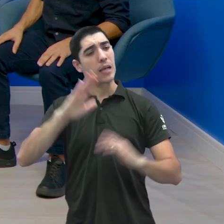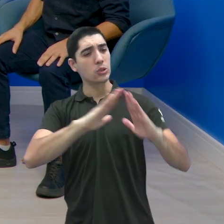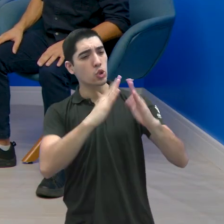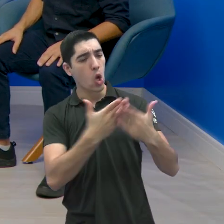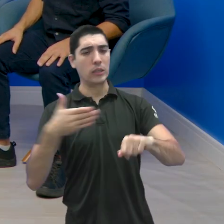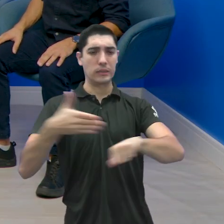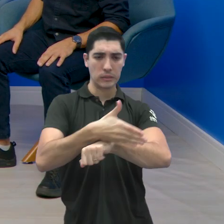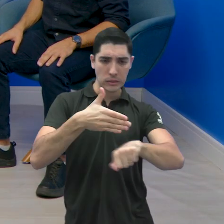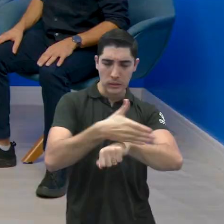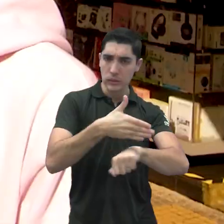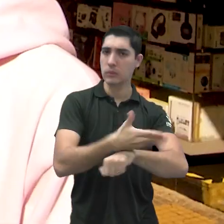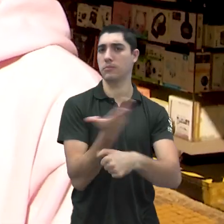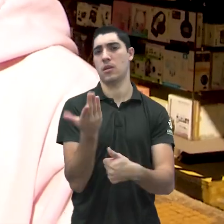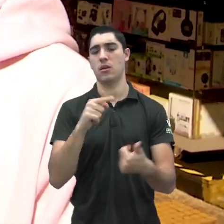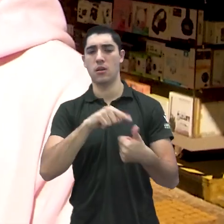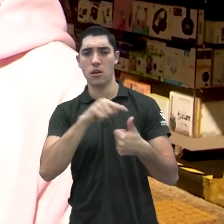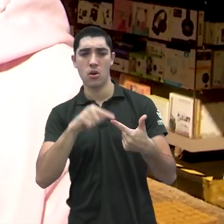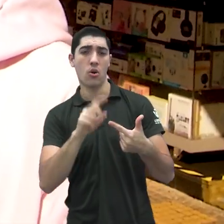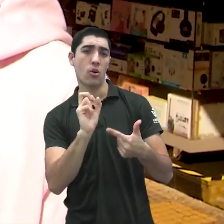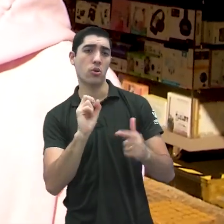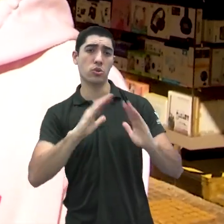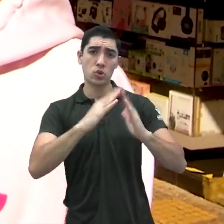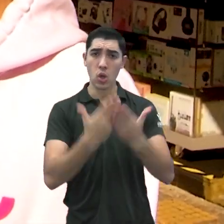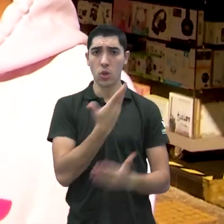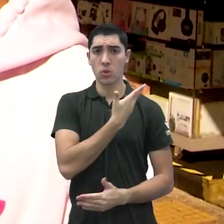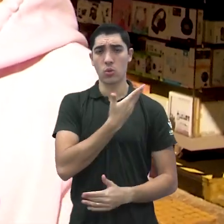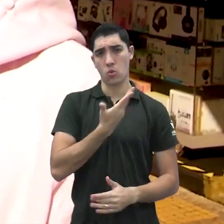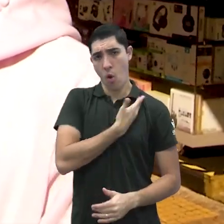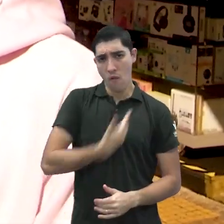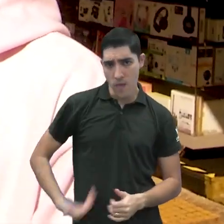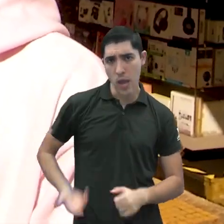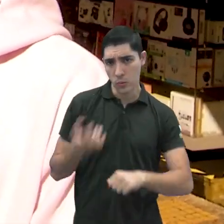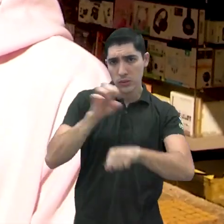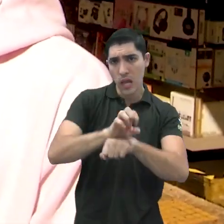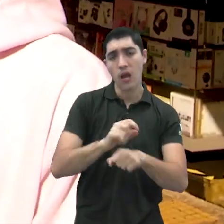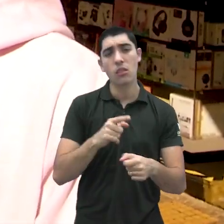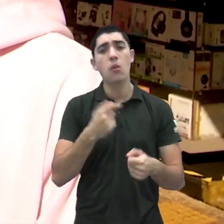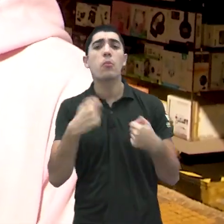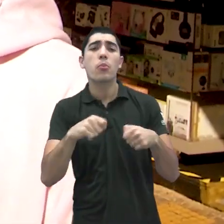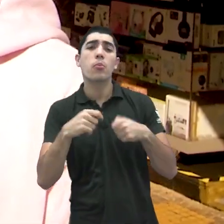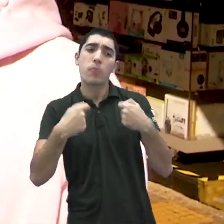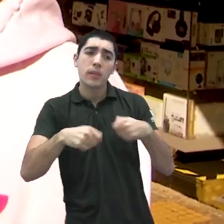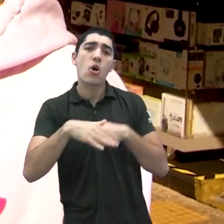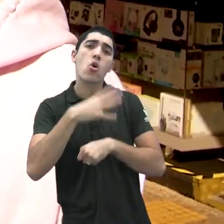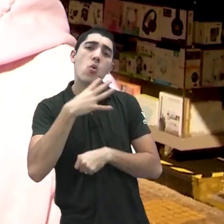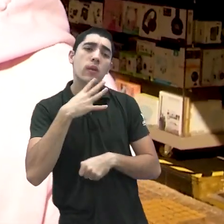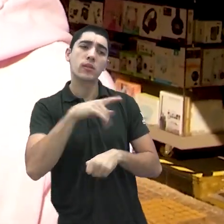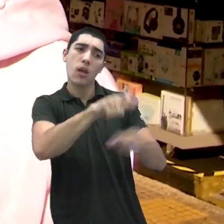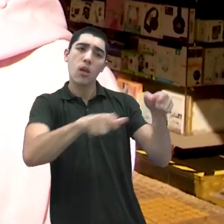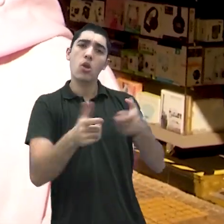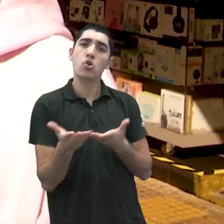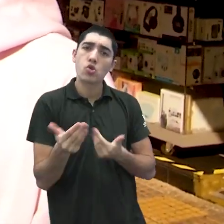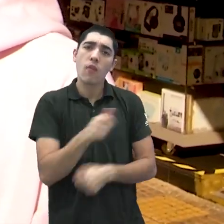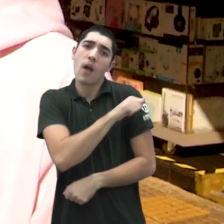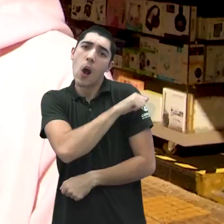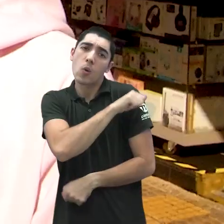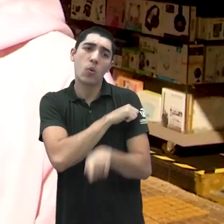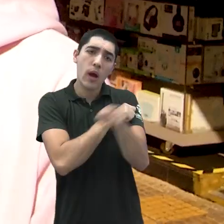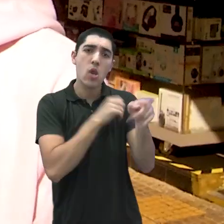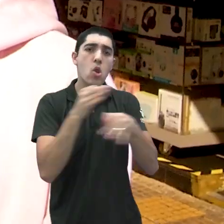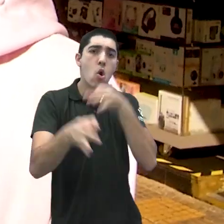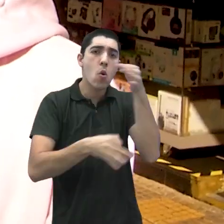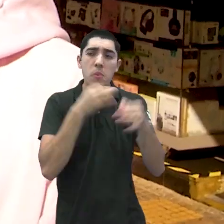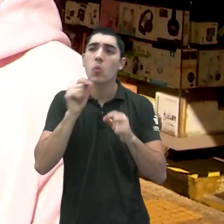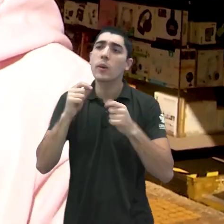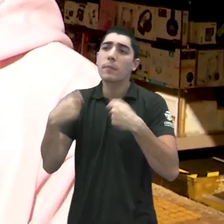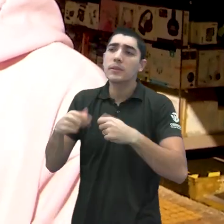para ir nas escolas, ou do estado, né, nas escolas estaduais, municipais, para poder ouvir os estudantes, o